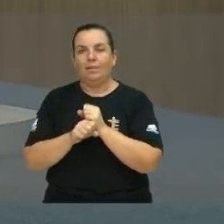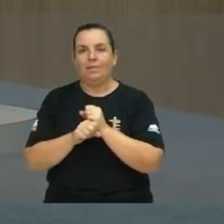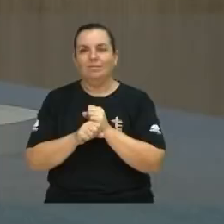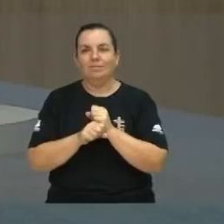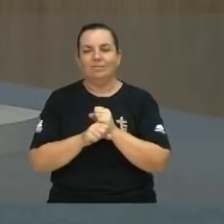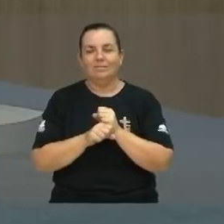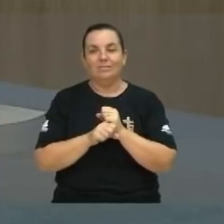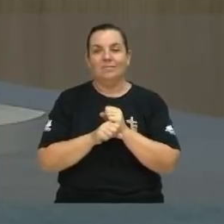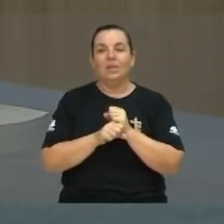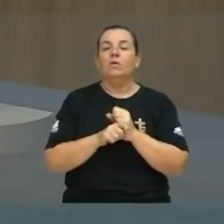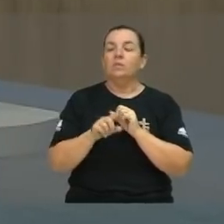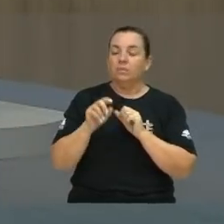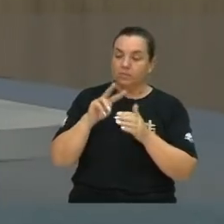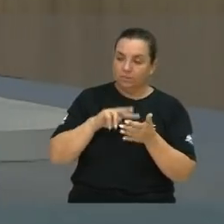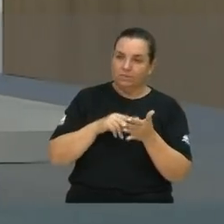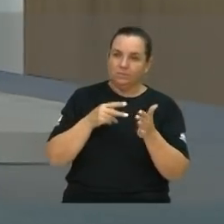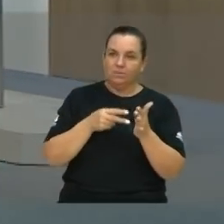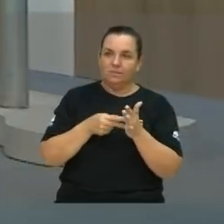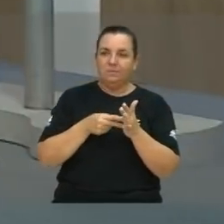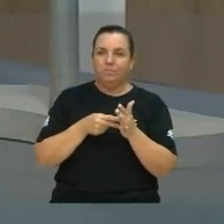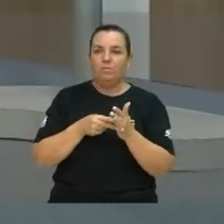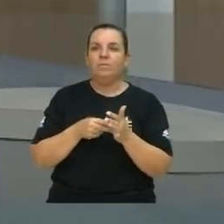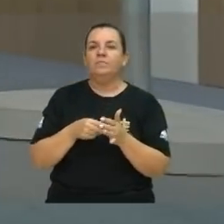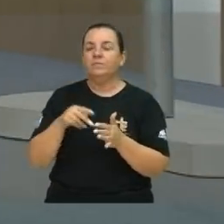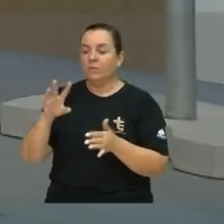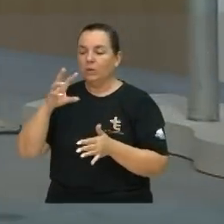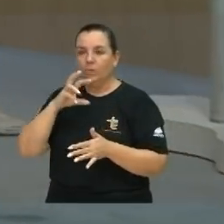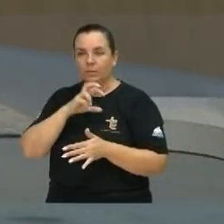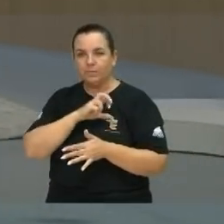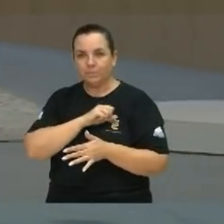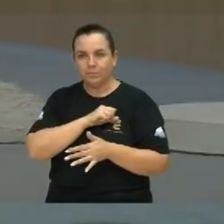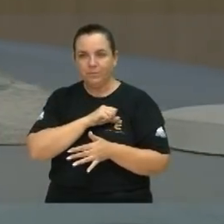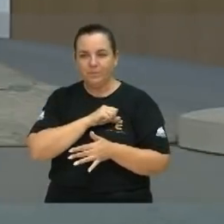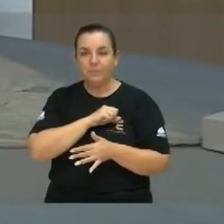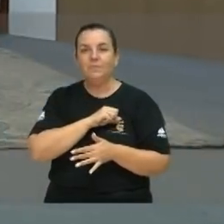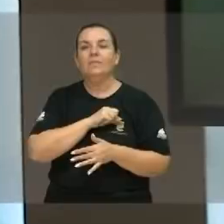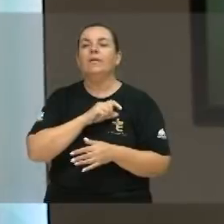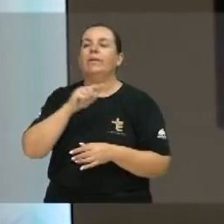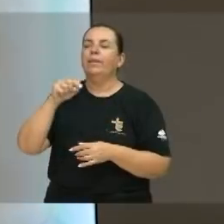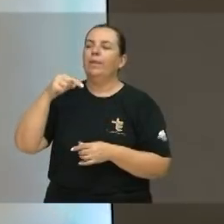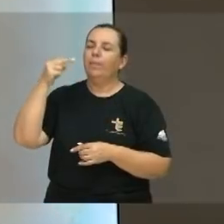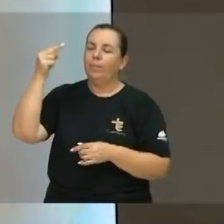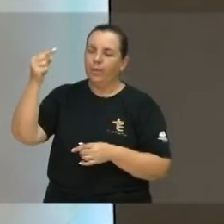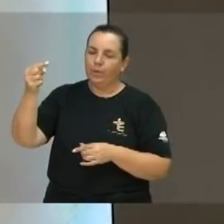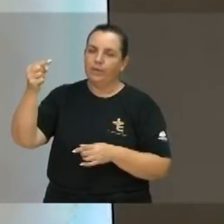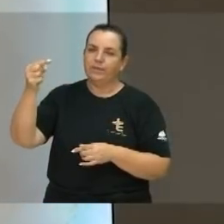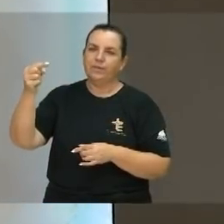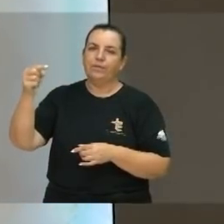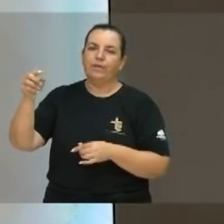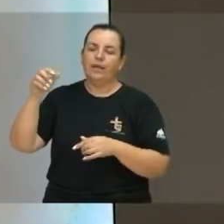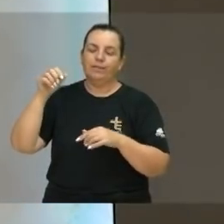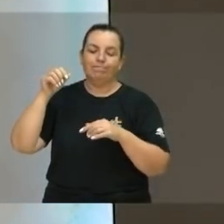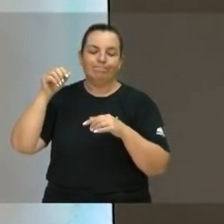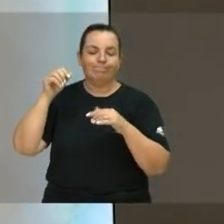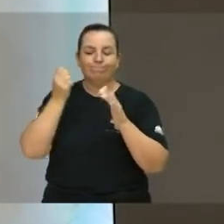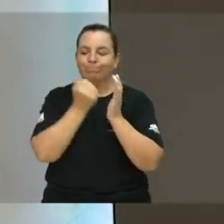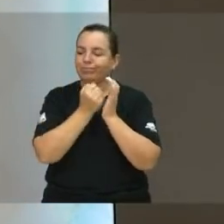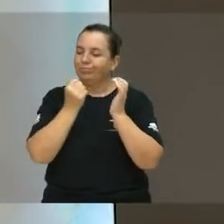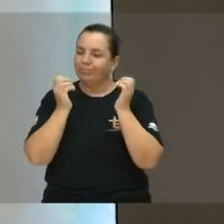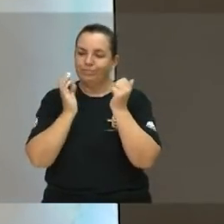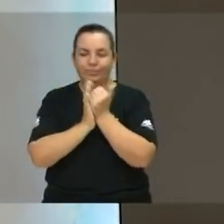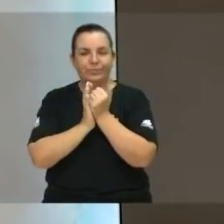símbolo antecipado de um amor extremo e dois dias depois se tornará